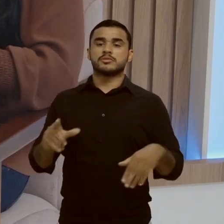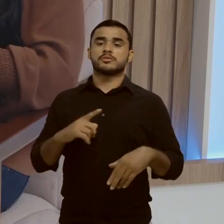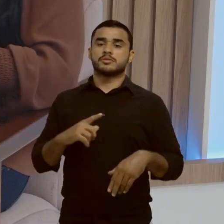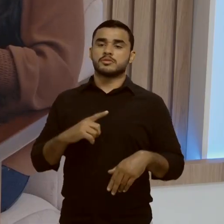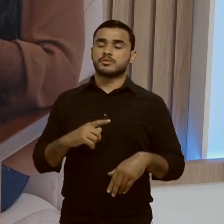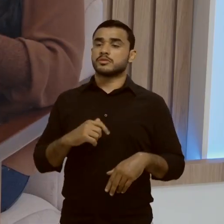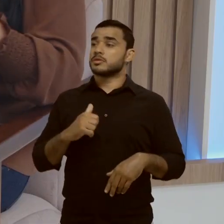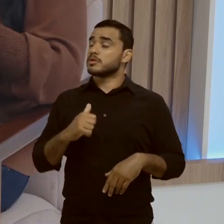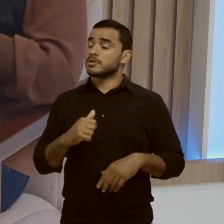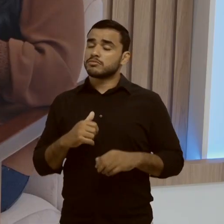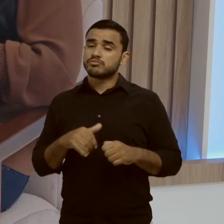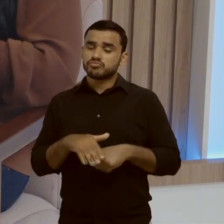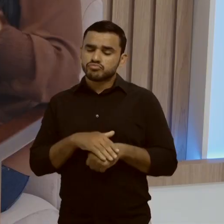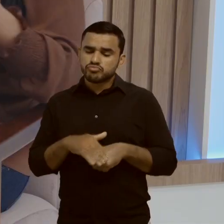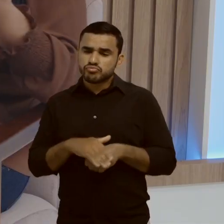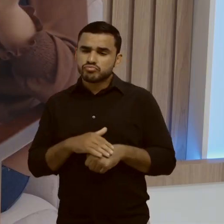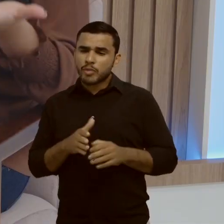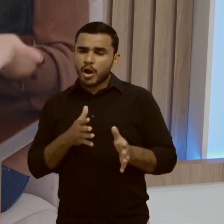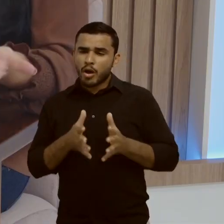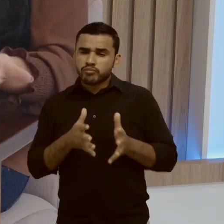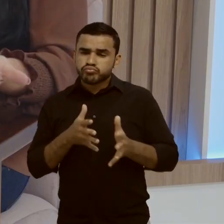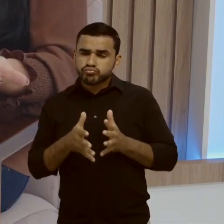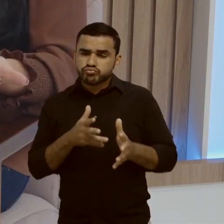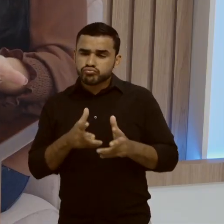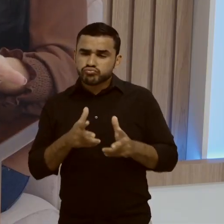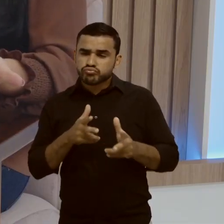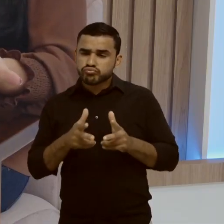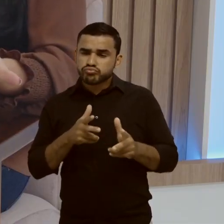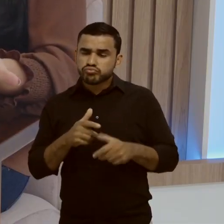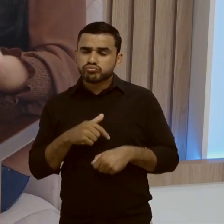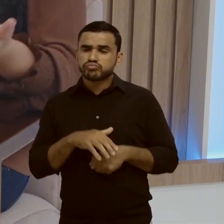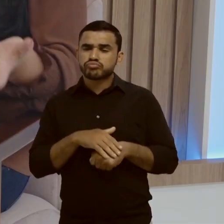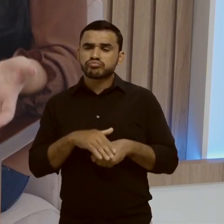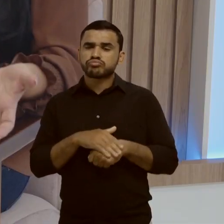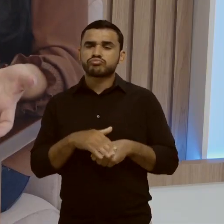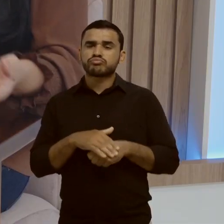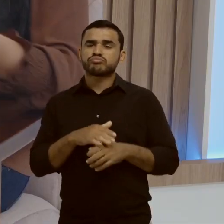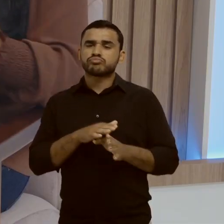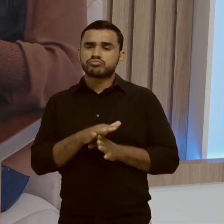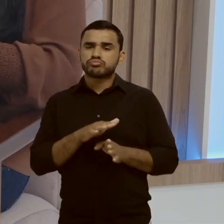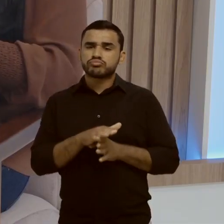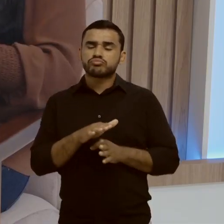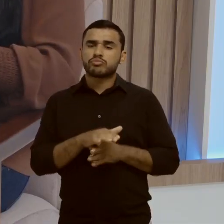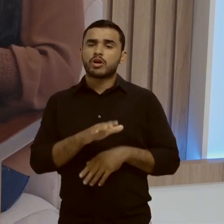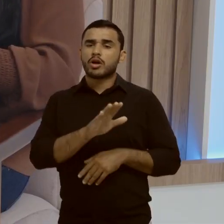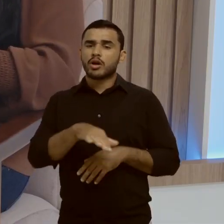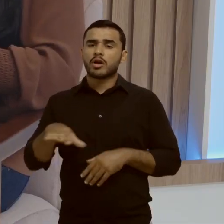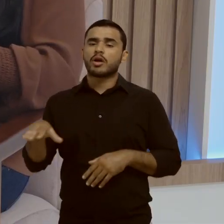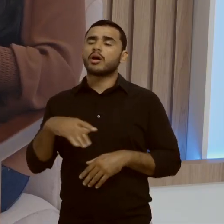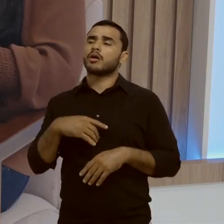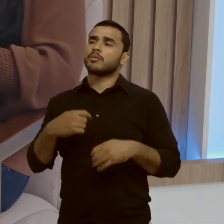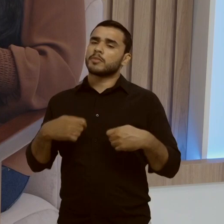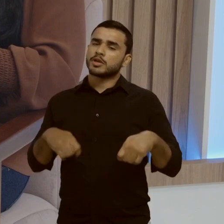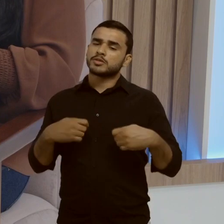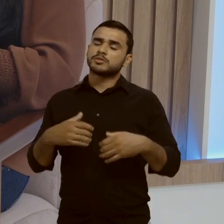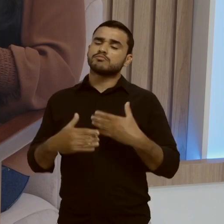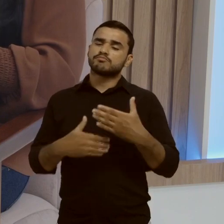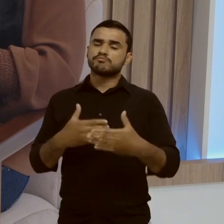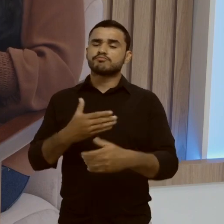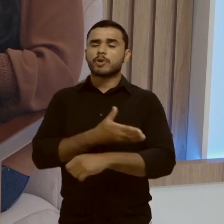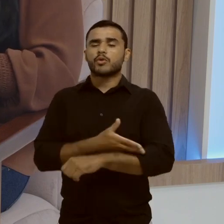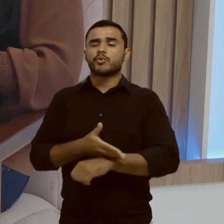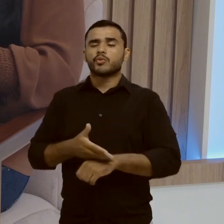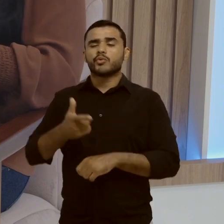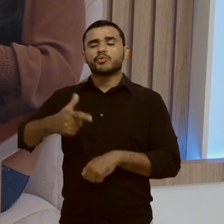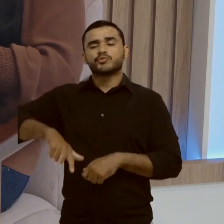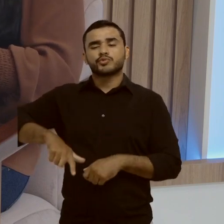podem ir falando, né? É inevitável a questão da adaptação no segundo semestre com as crianças menores. No entanto, o que a gente puder, né,